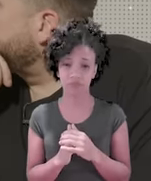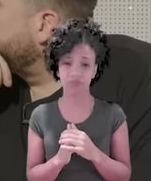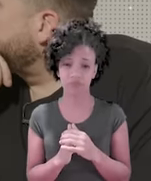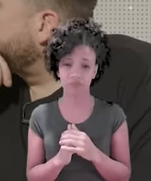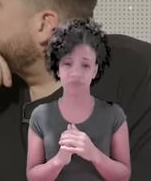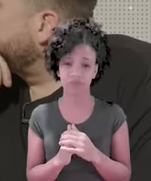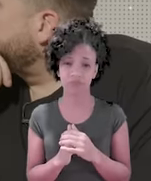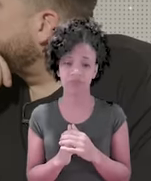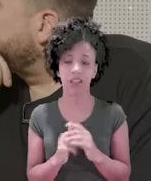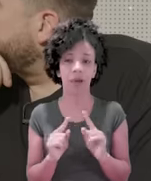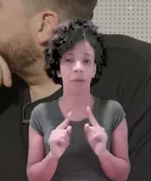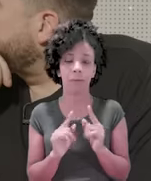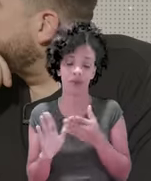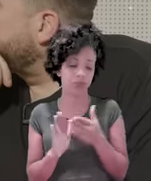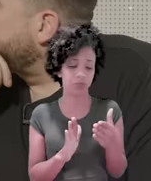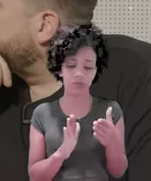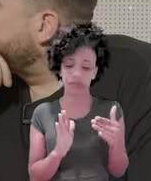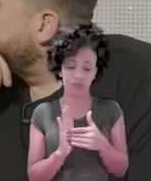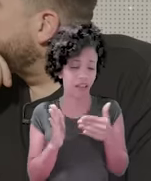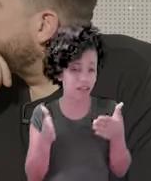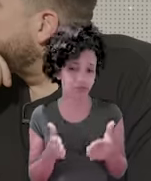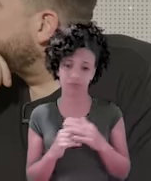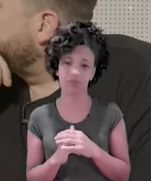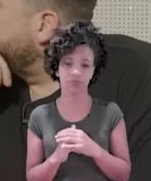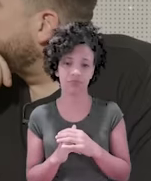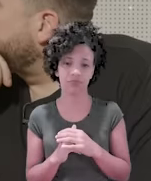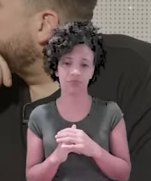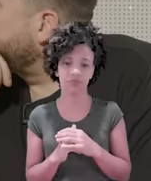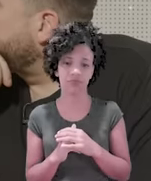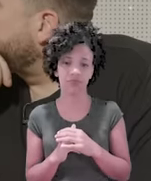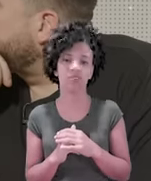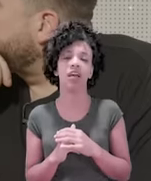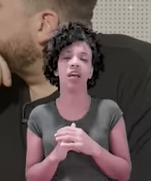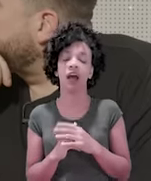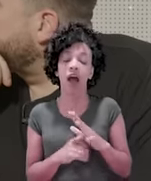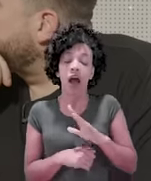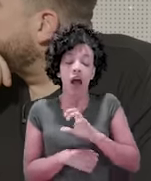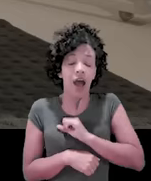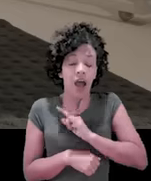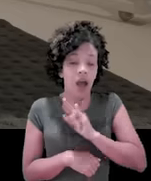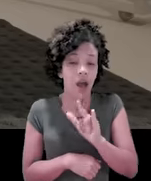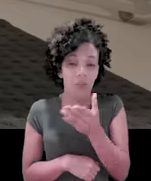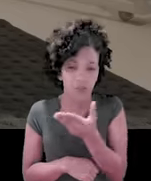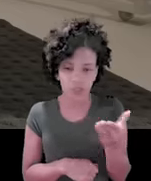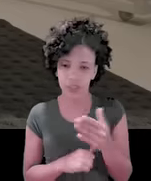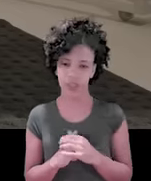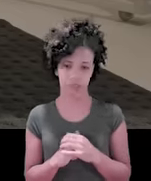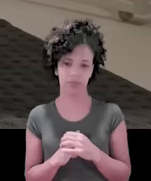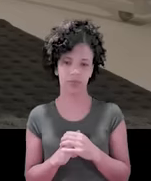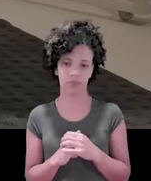E aí e eu vou no Facebook e assim como vocês sobre